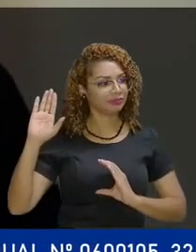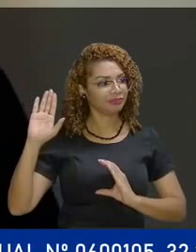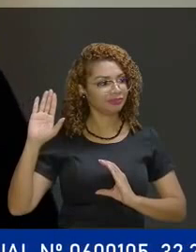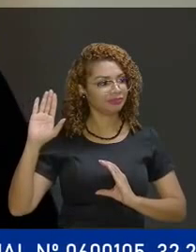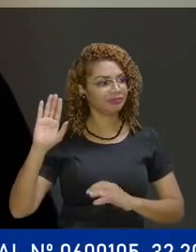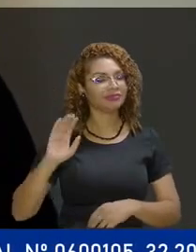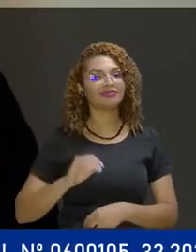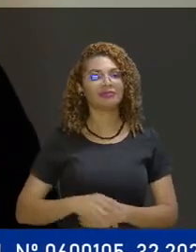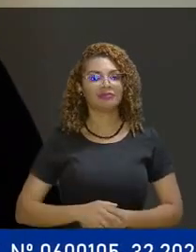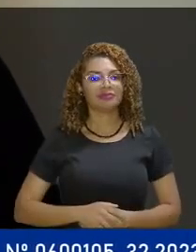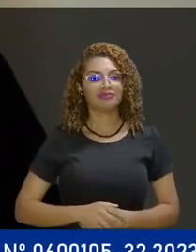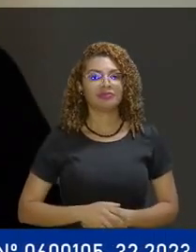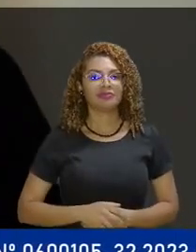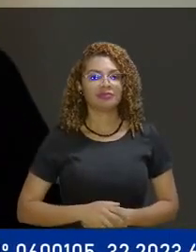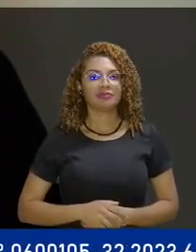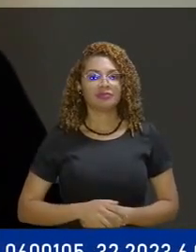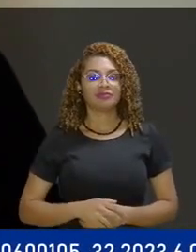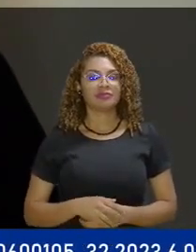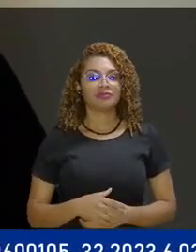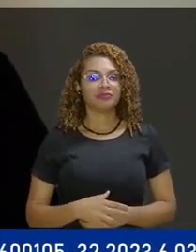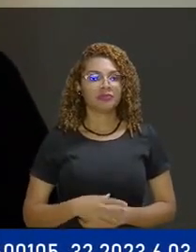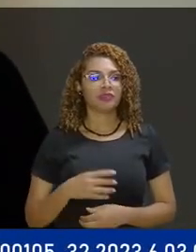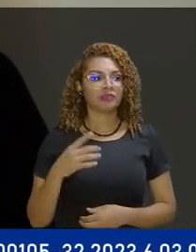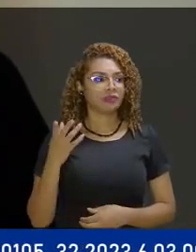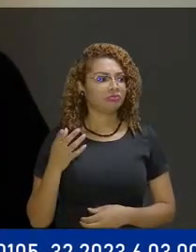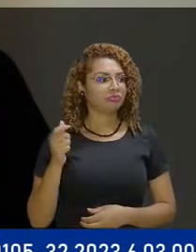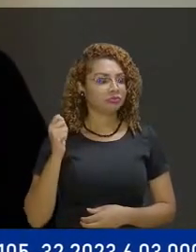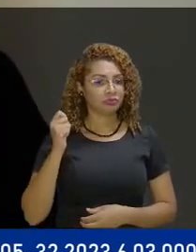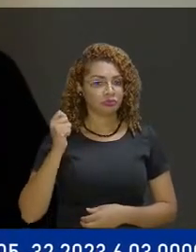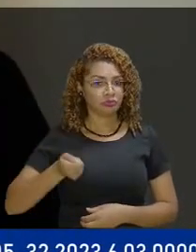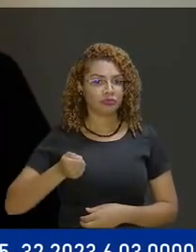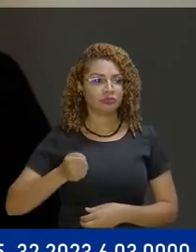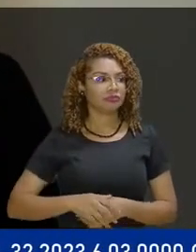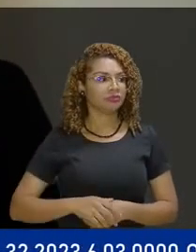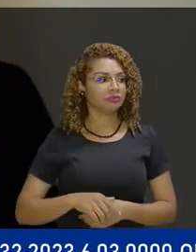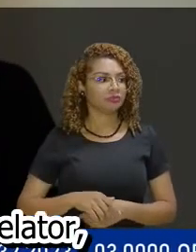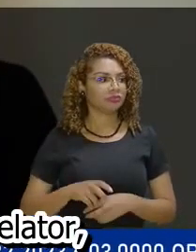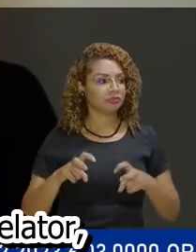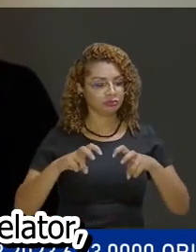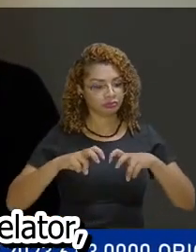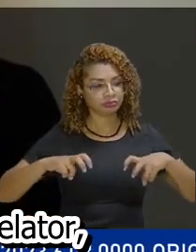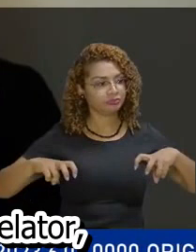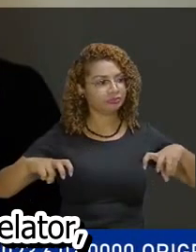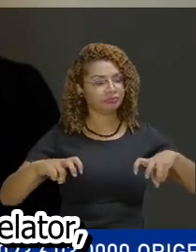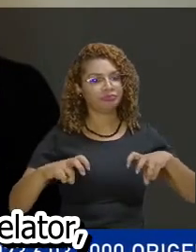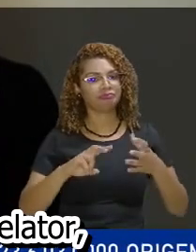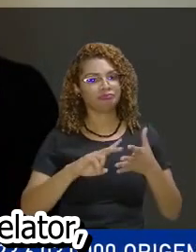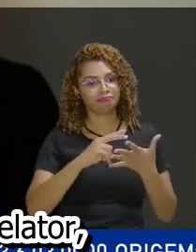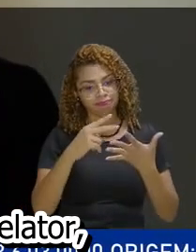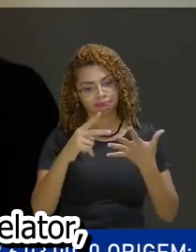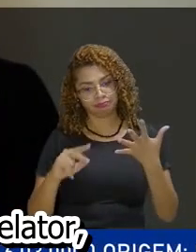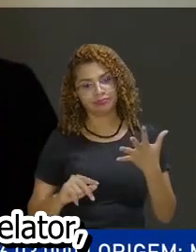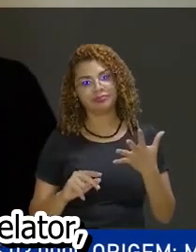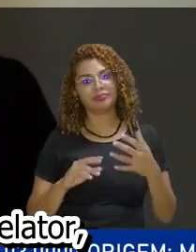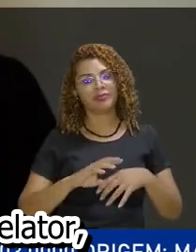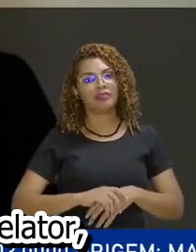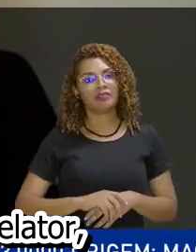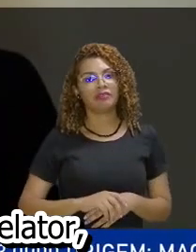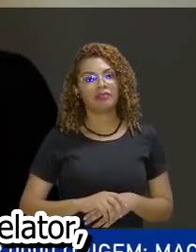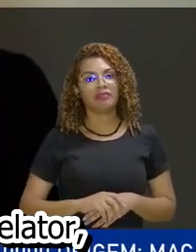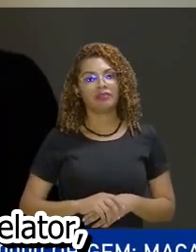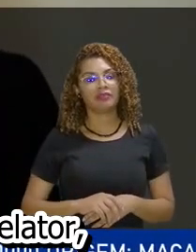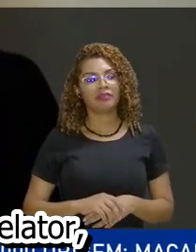a turma junto com o relator, os vogais juízes Rivaldo Valente, Carmo Antônio, Anselmo Gonçalves, Paulo Madeira, Tina